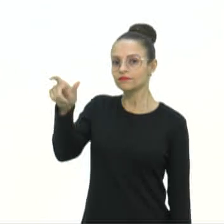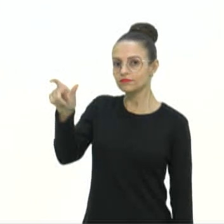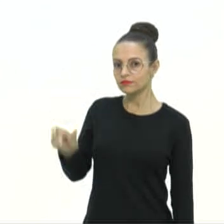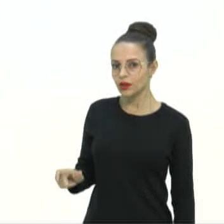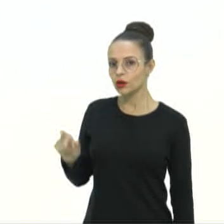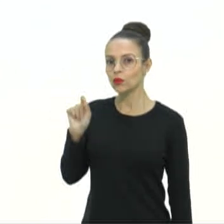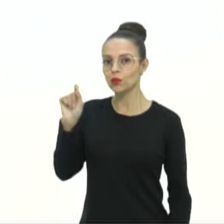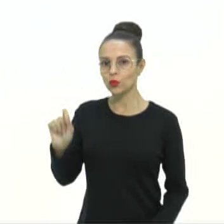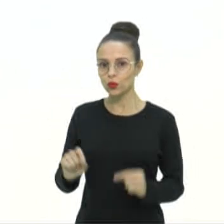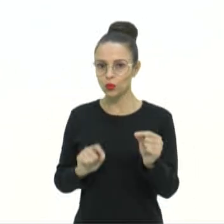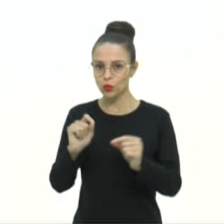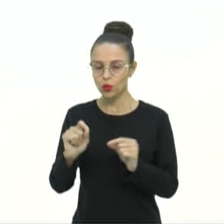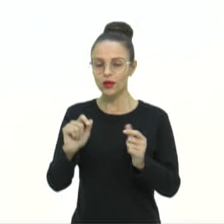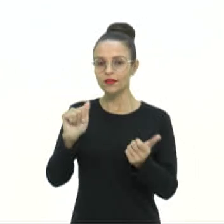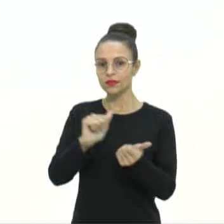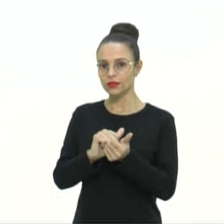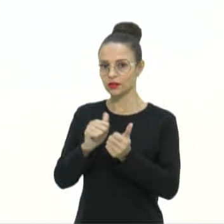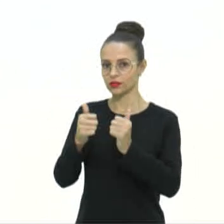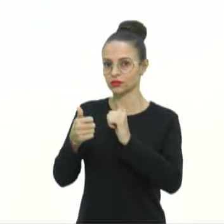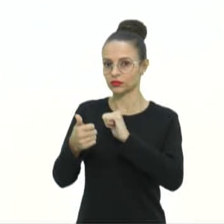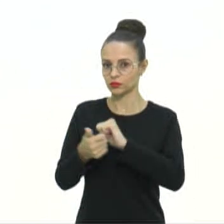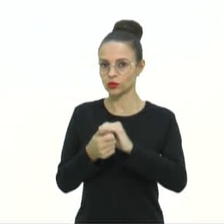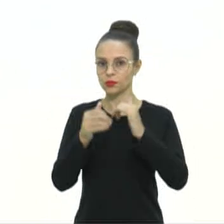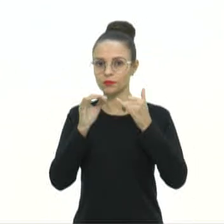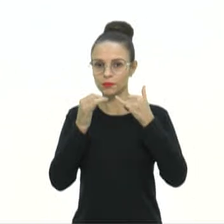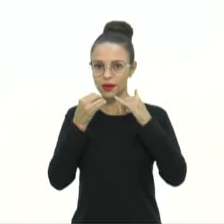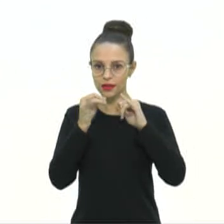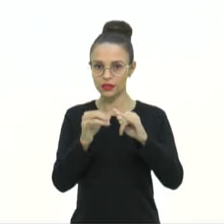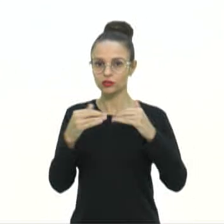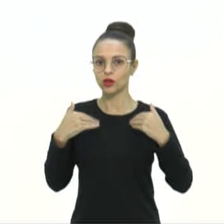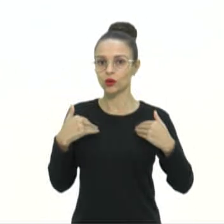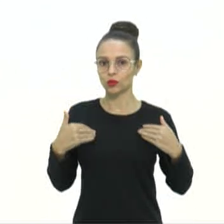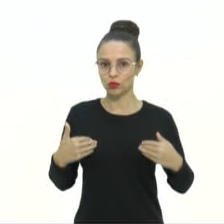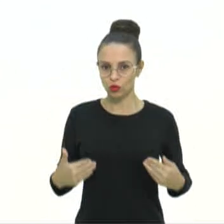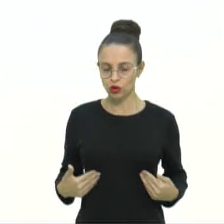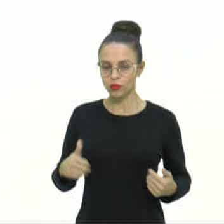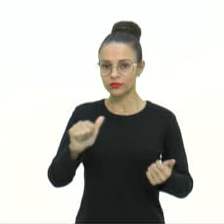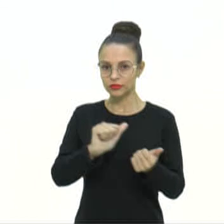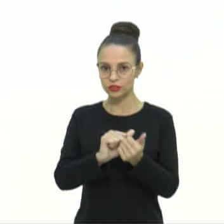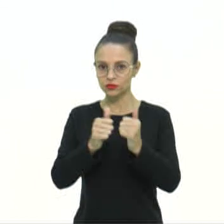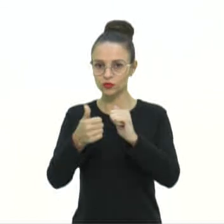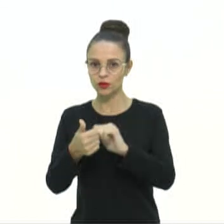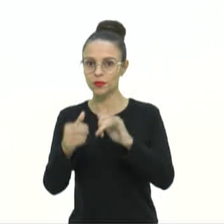né, ele transforma a energia muscular em energia